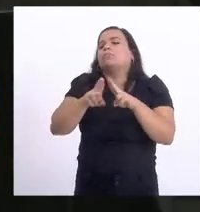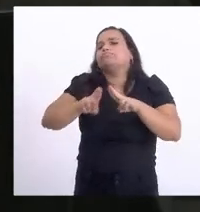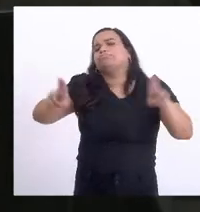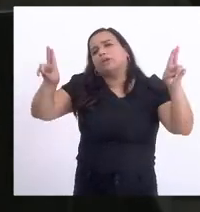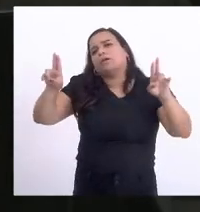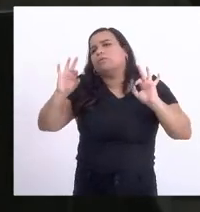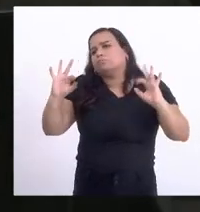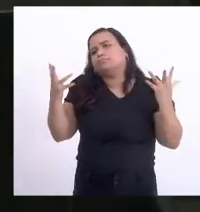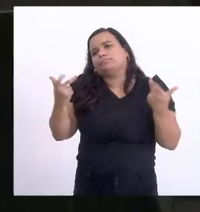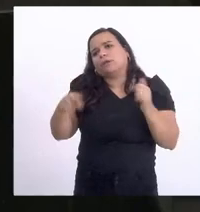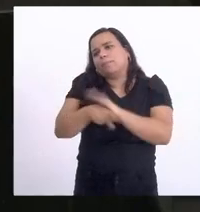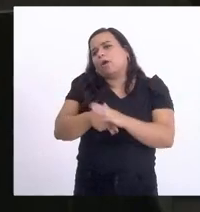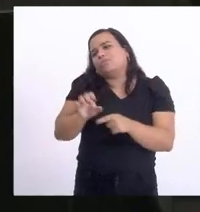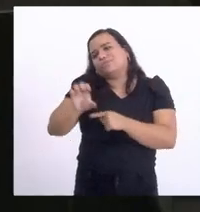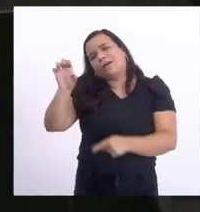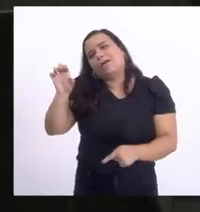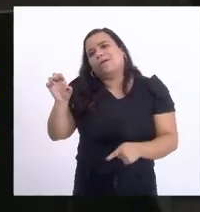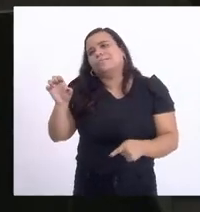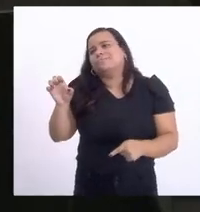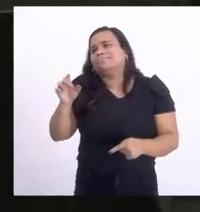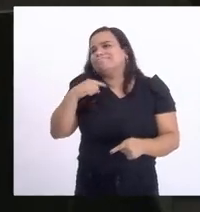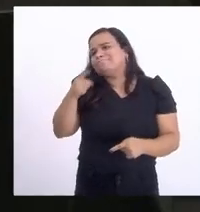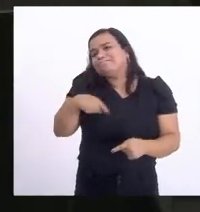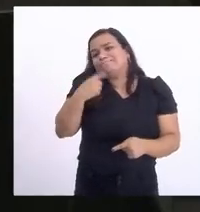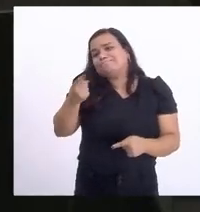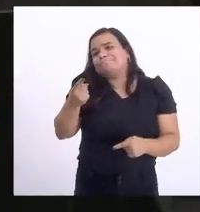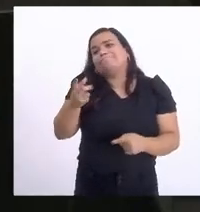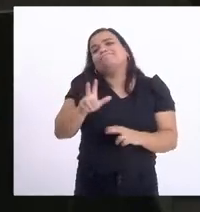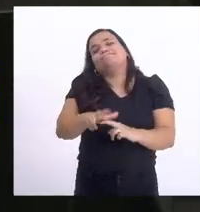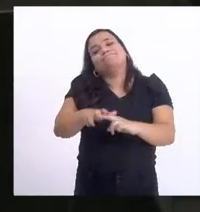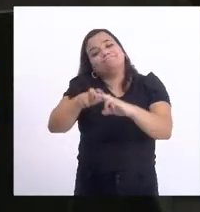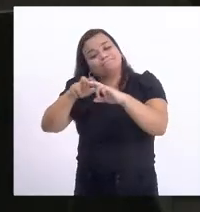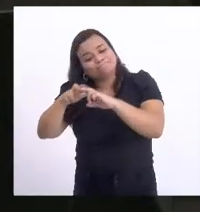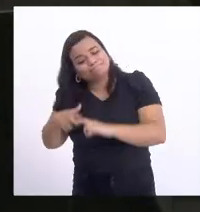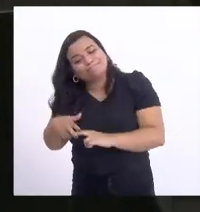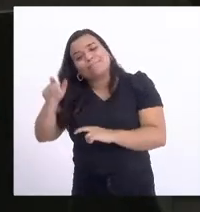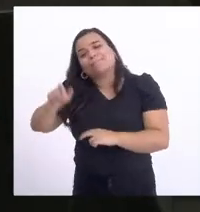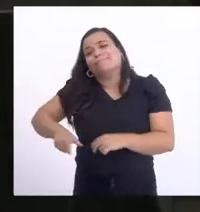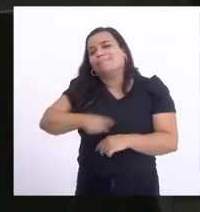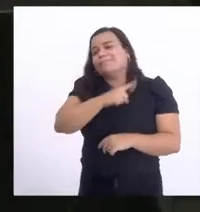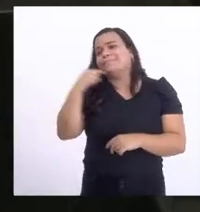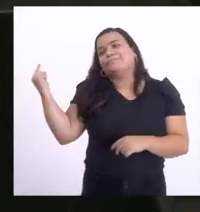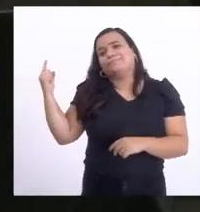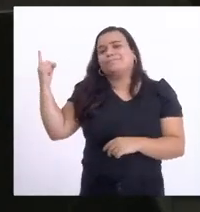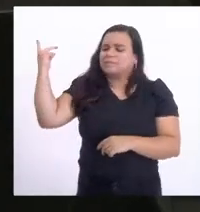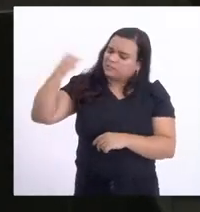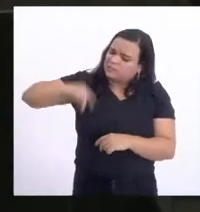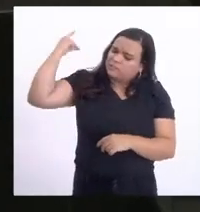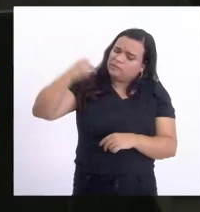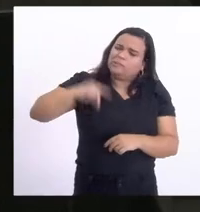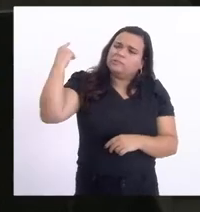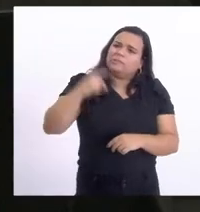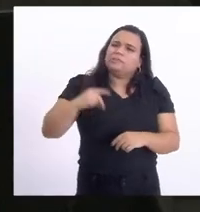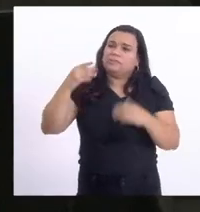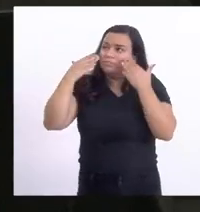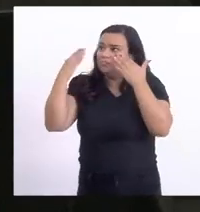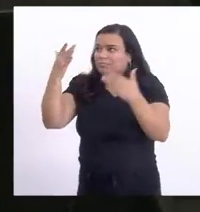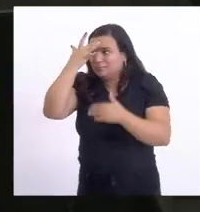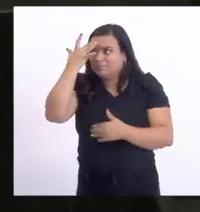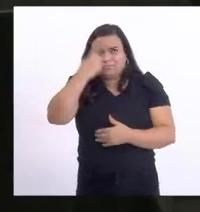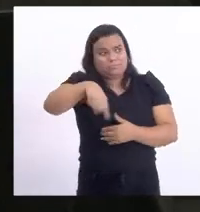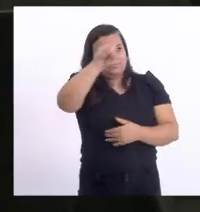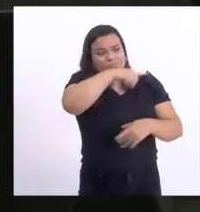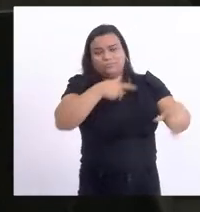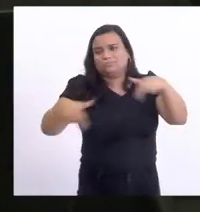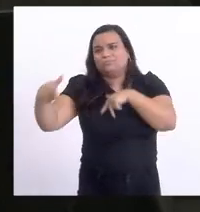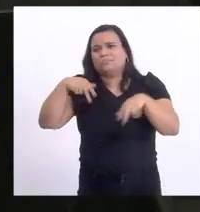essa a realidade que Moïse se deparou ao ser morto, torturado e espancado em via pública por